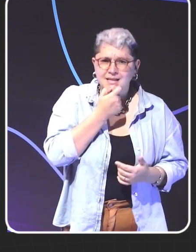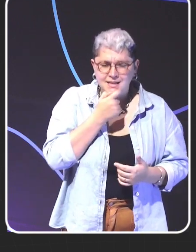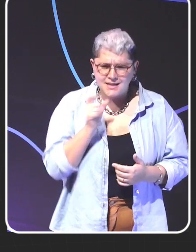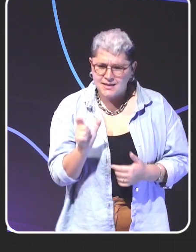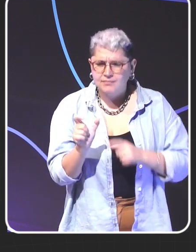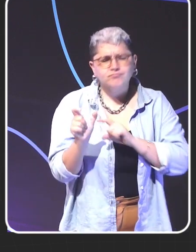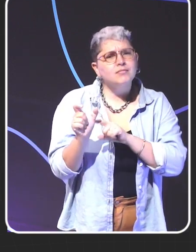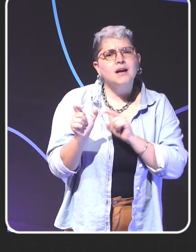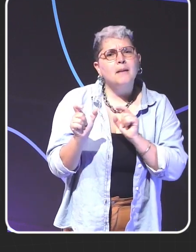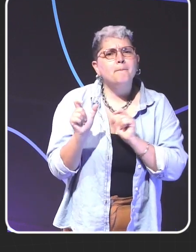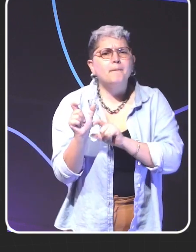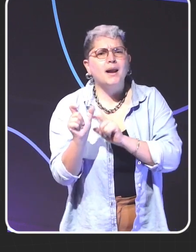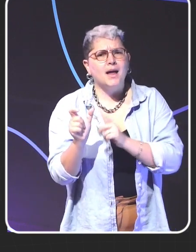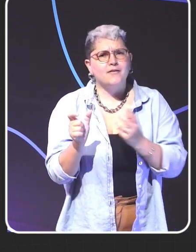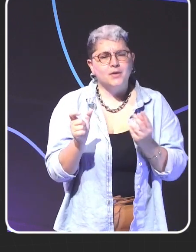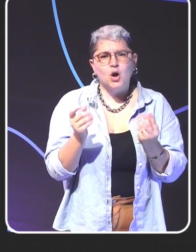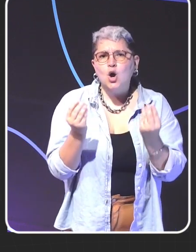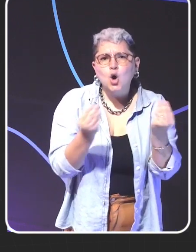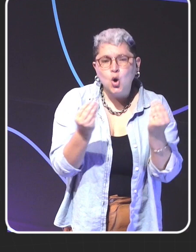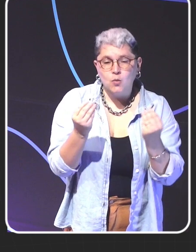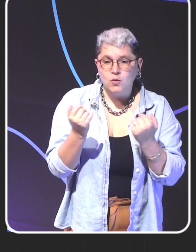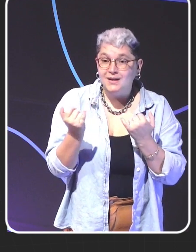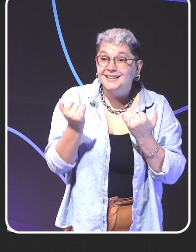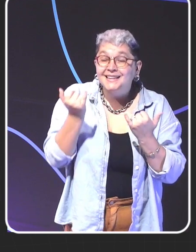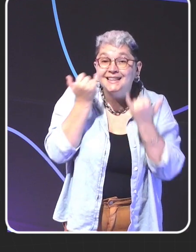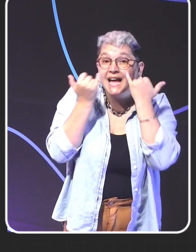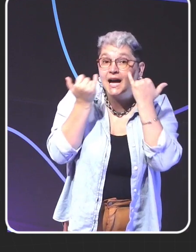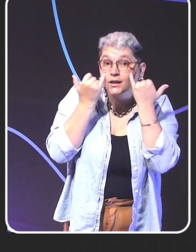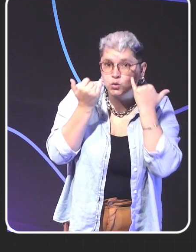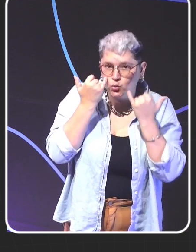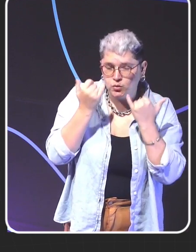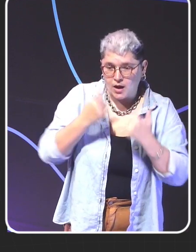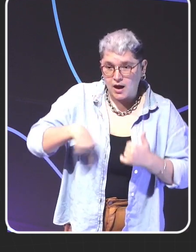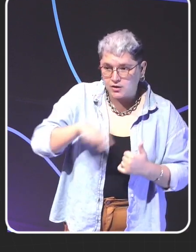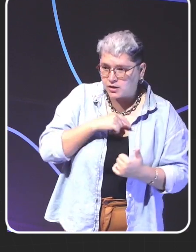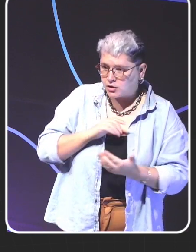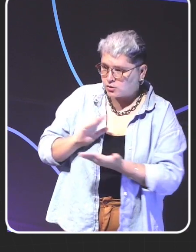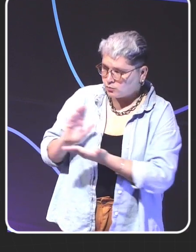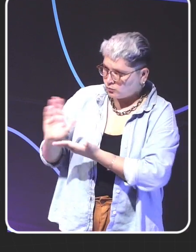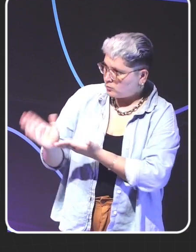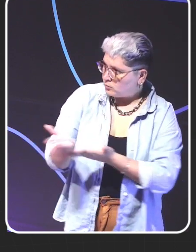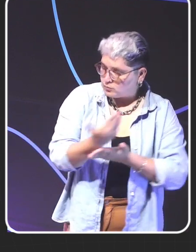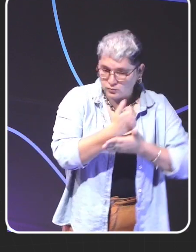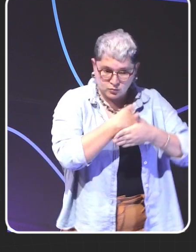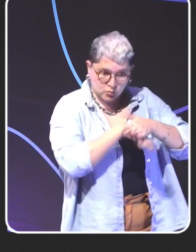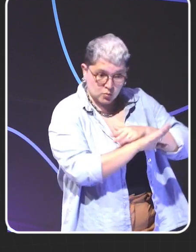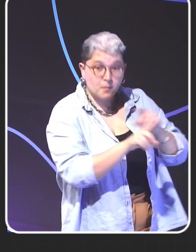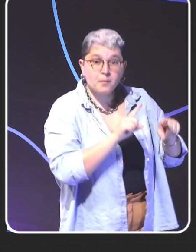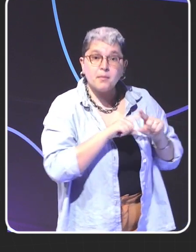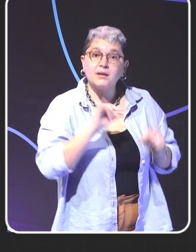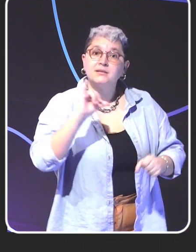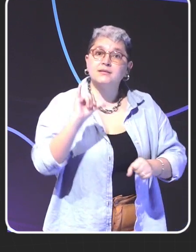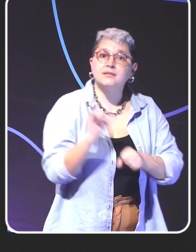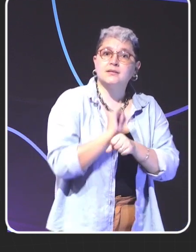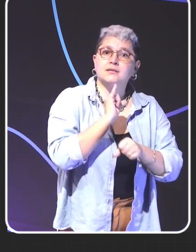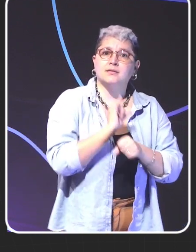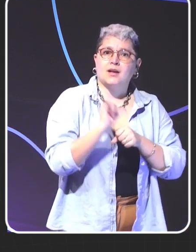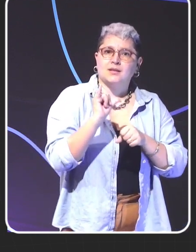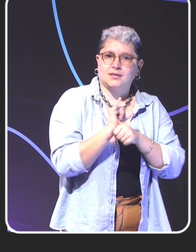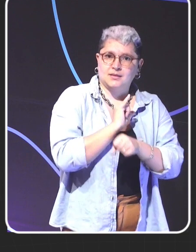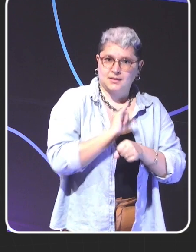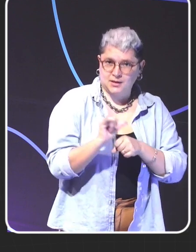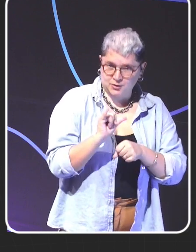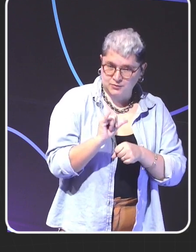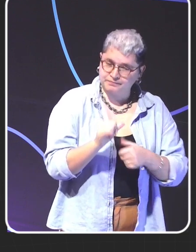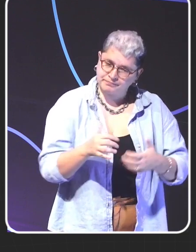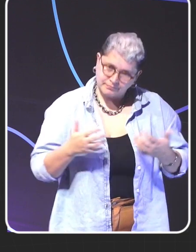gente coleta esses dados de uma forma estratégica. Então, obviamente, a gente também consegue coletar esses dados no